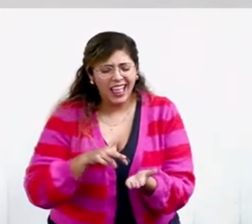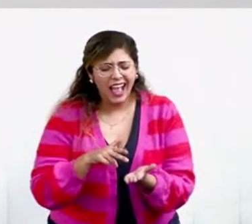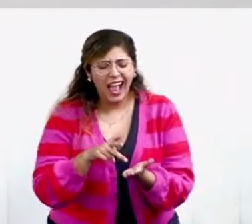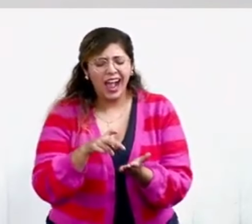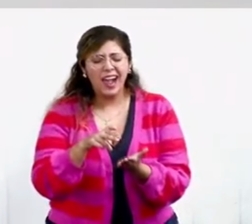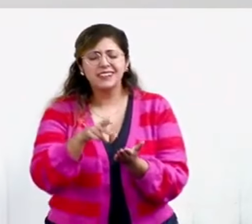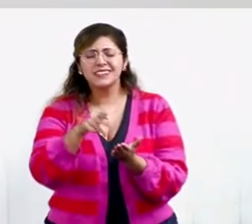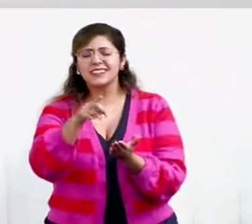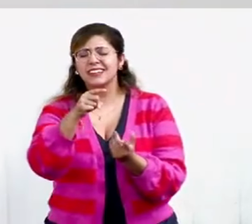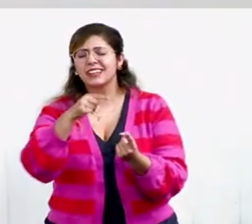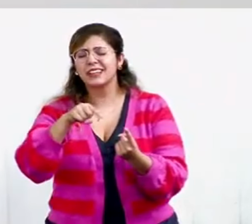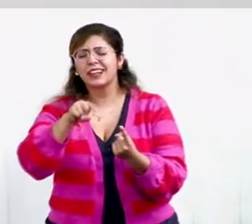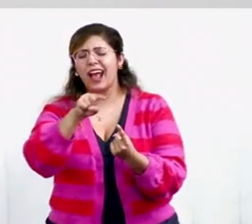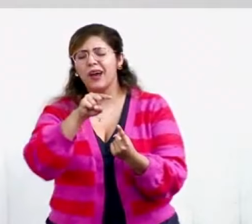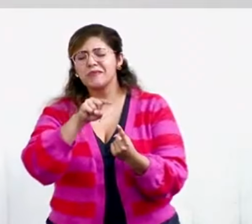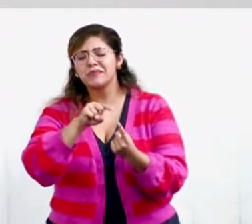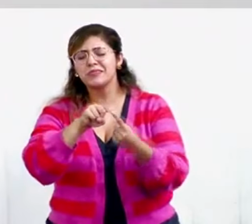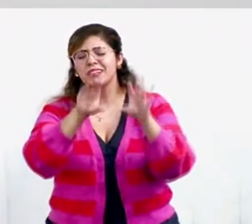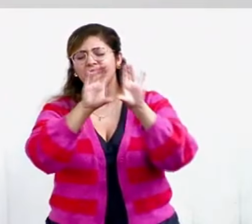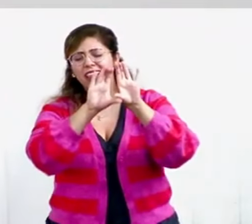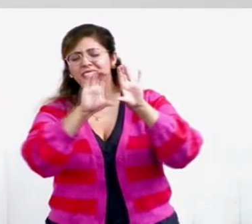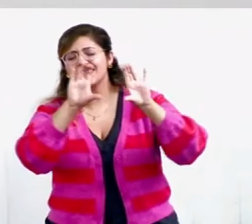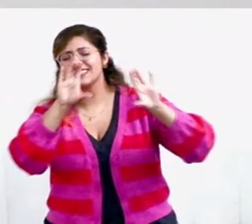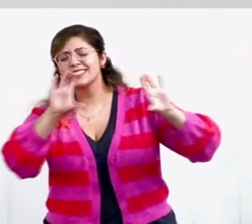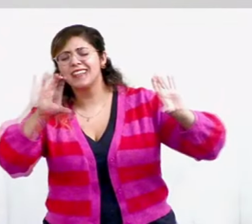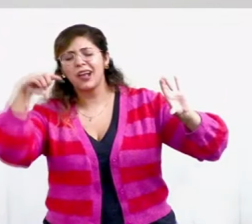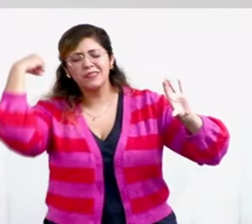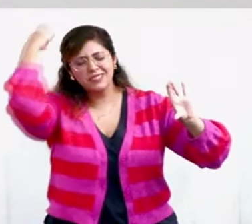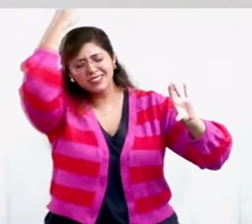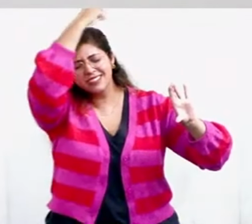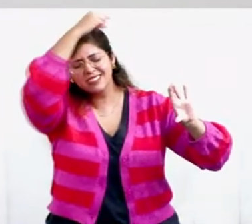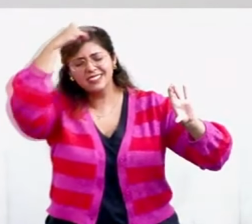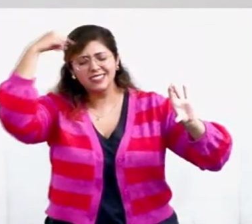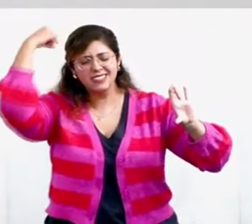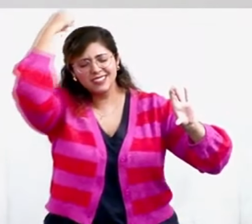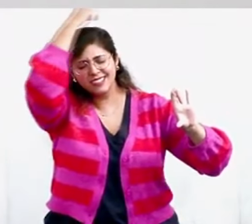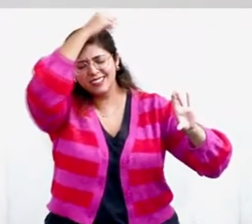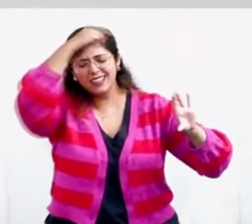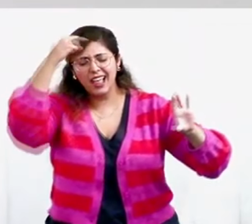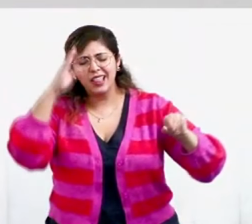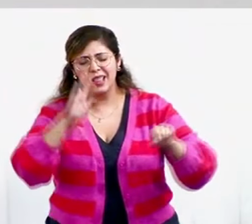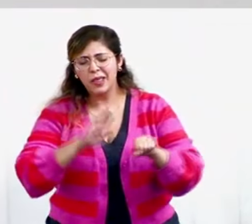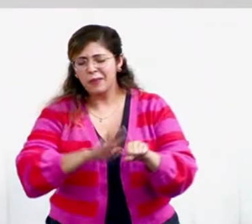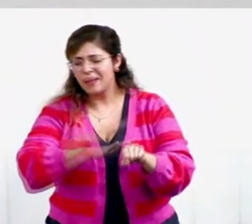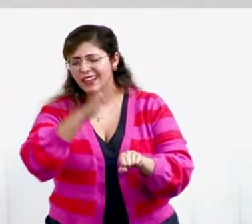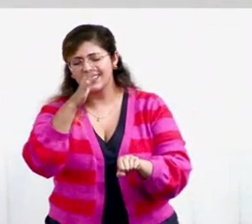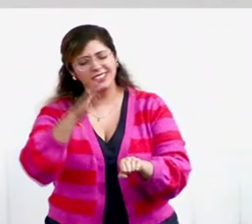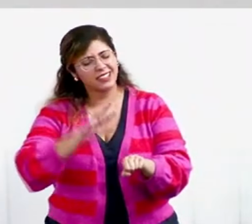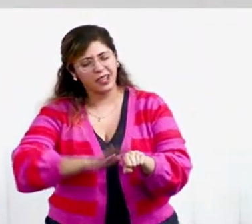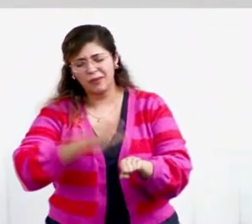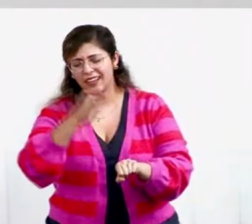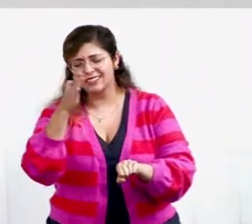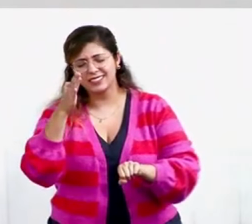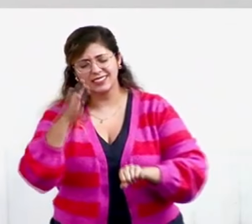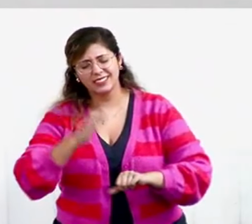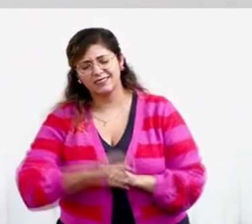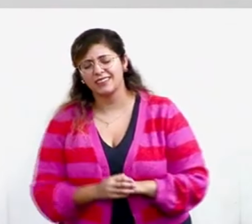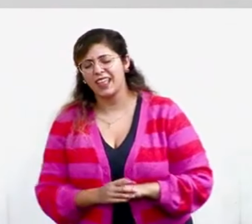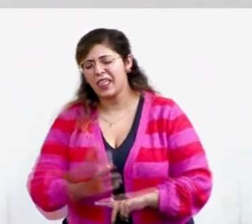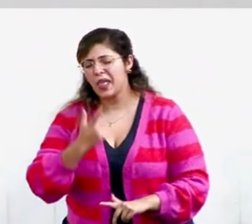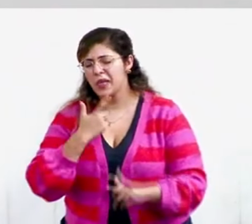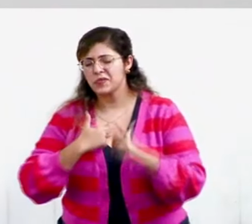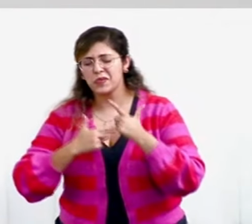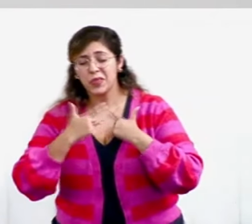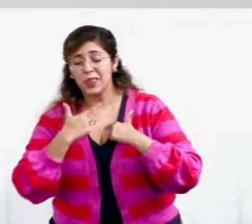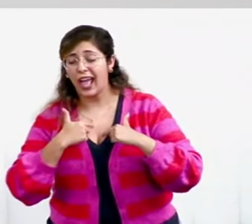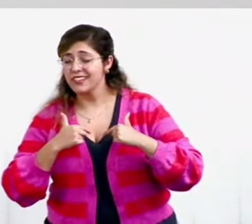rumo à santidade, rumo à santificação, rumo à mansão celestial, e desejarem caminhar